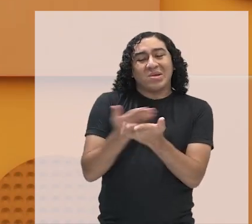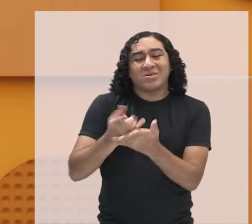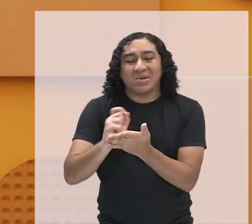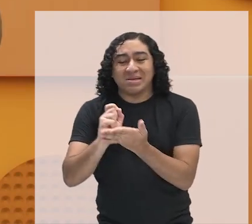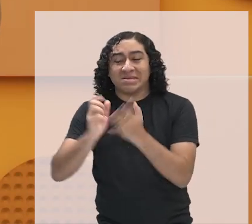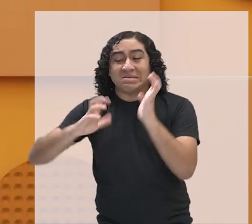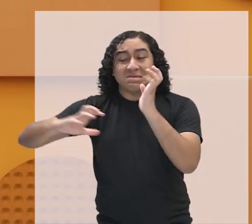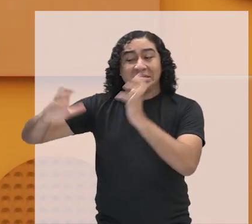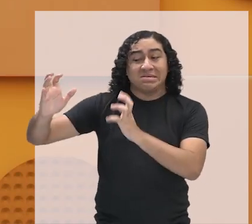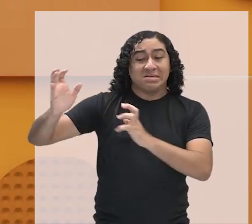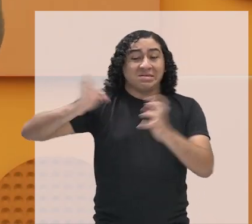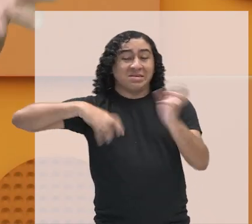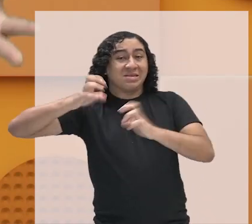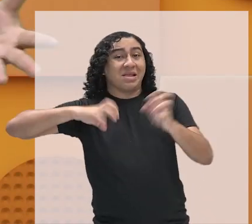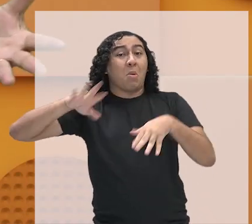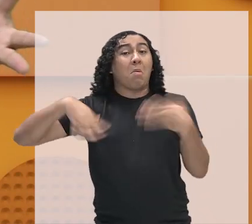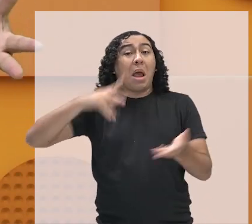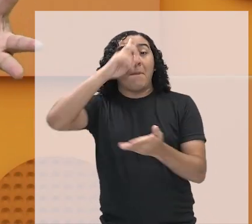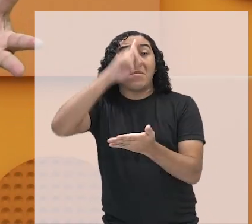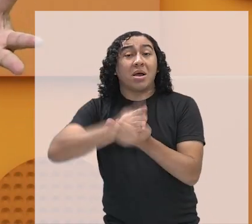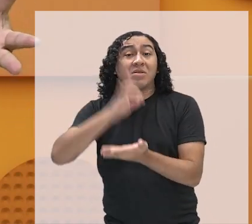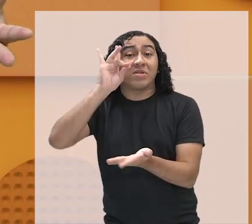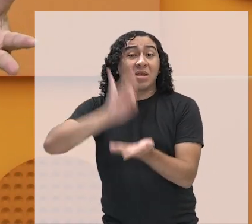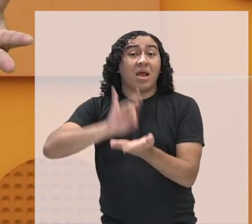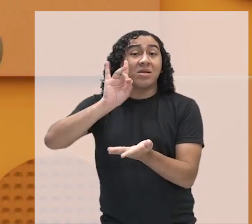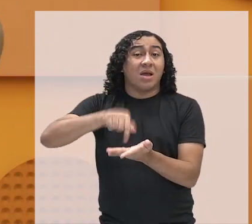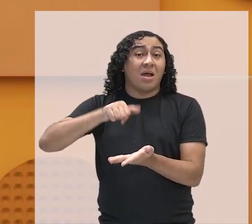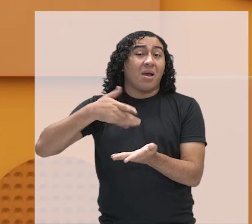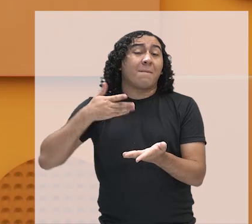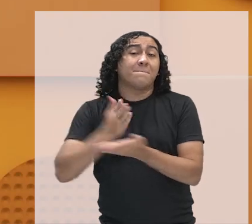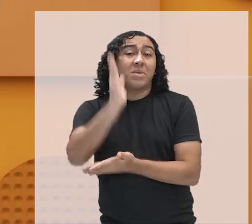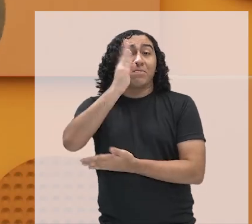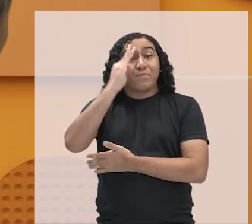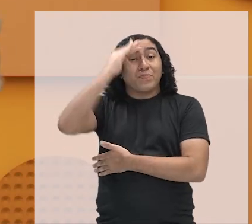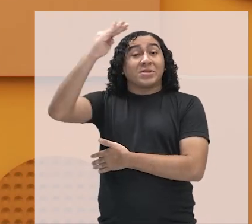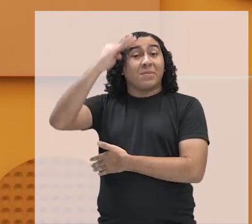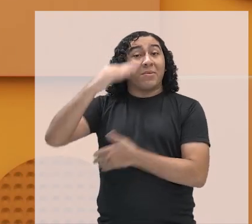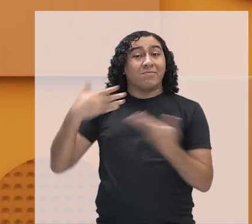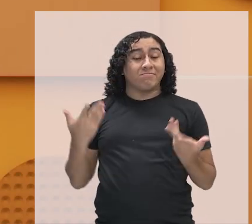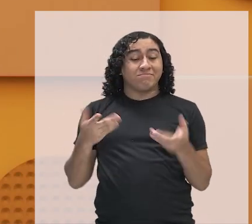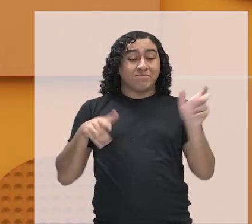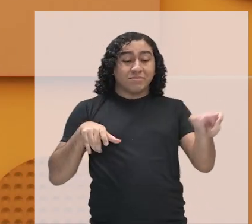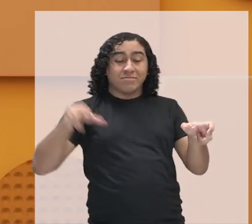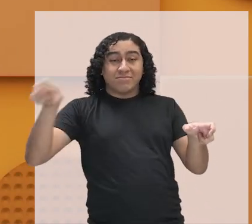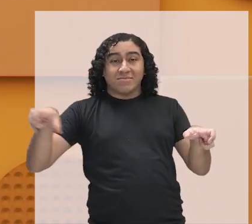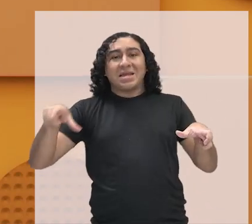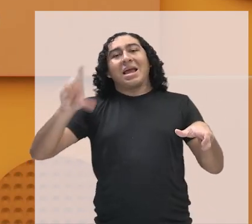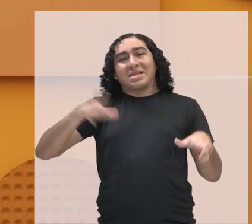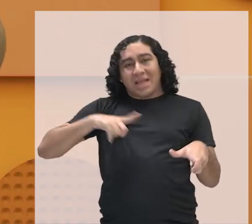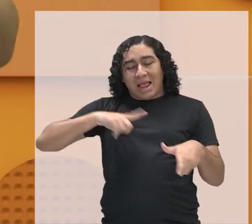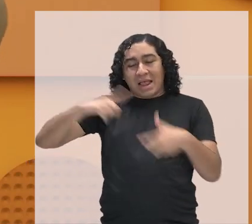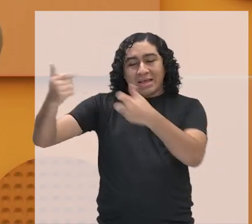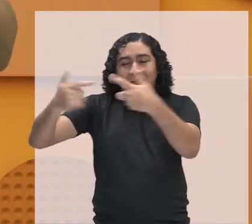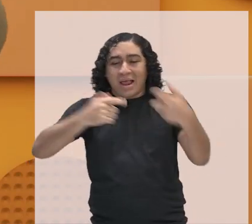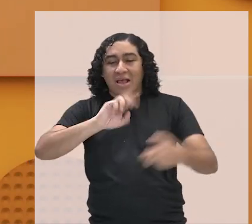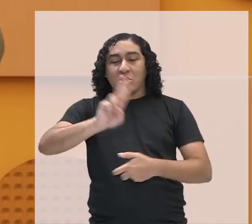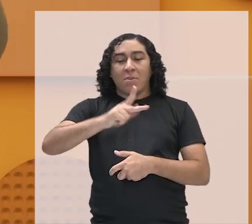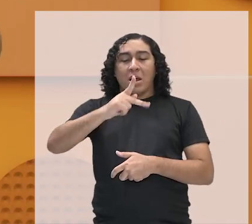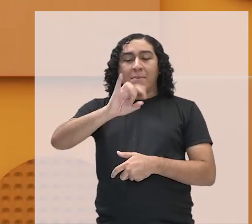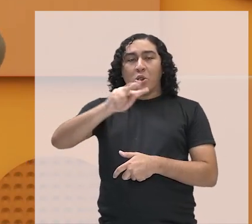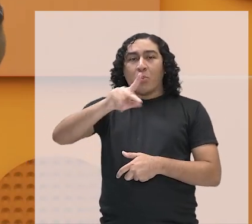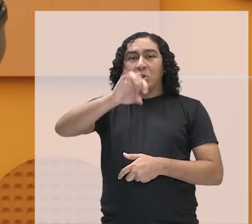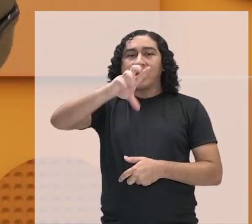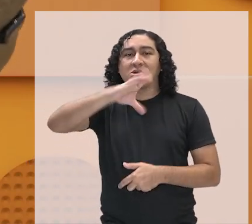querer saber quem é que realmente vai começar a comandar. E aí a gente tem, então, a Guerra do Peloponeso. Quem sai